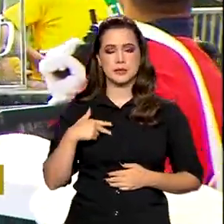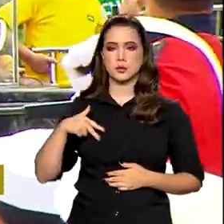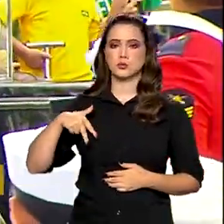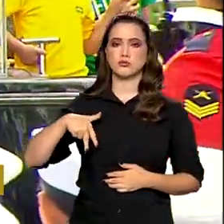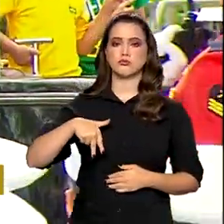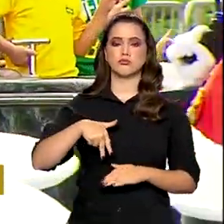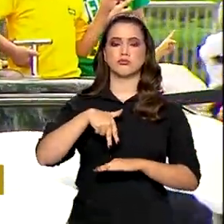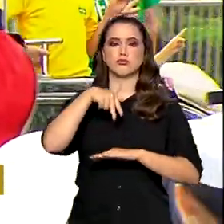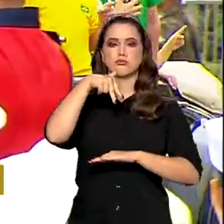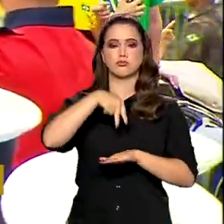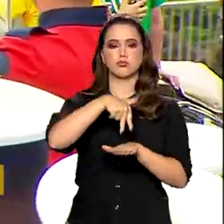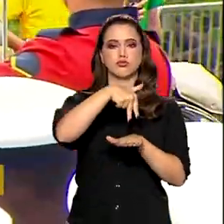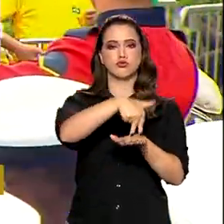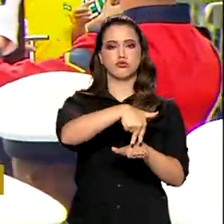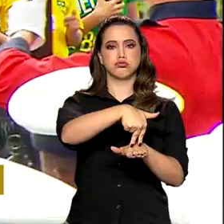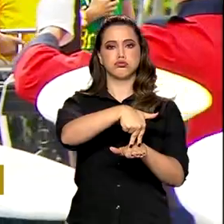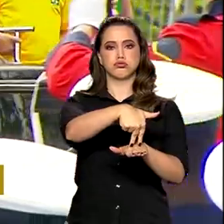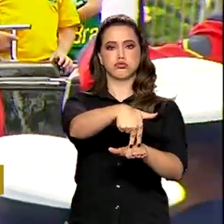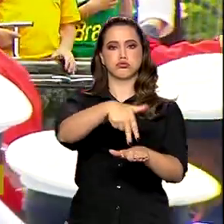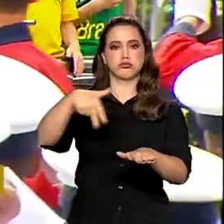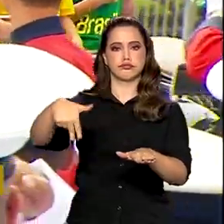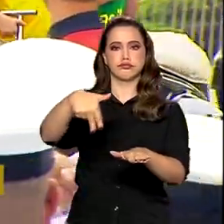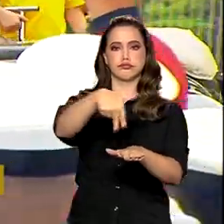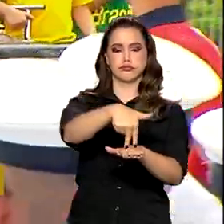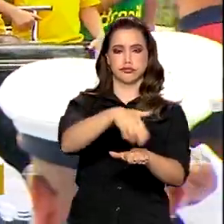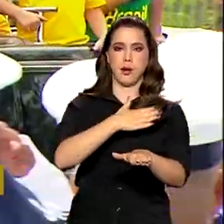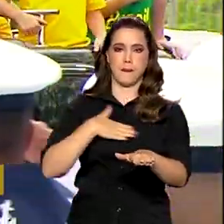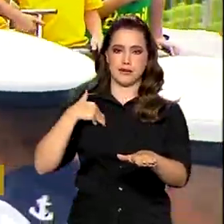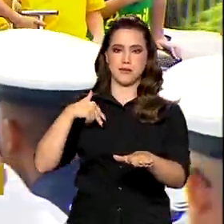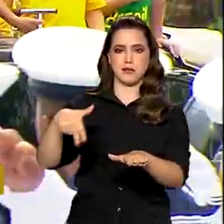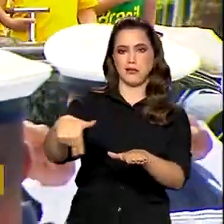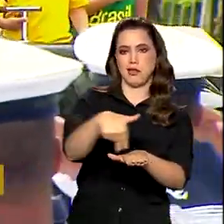no Rolls-Royce presidencial. Vamos ver um pouquinho aí.